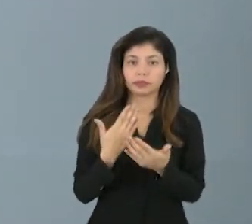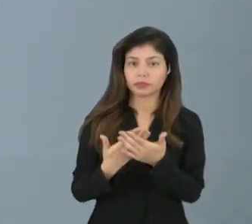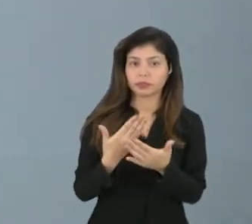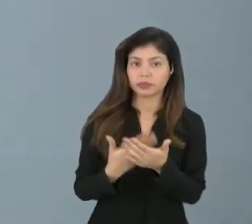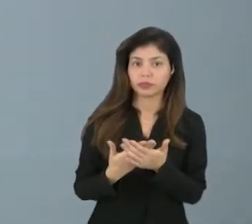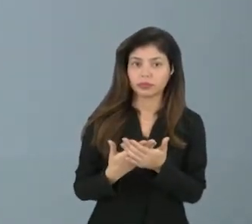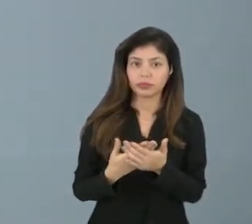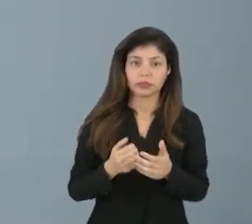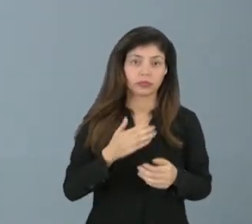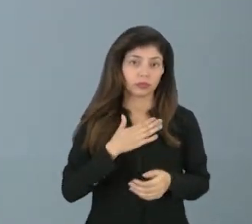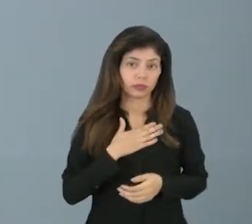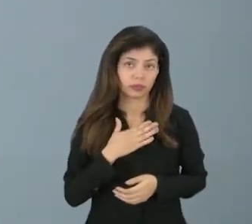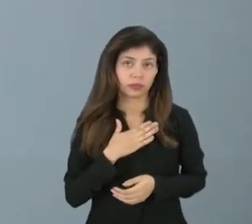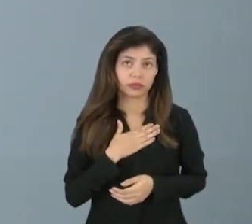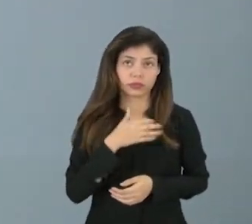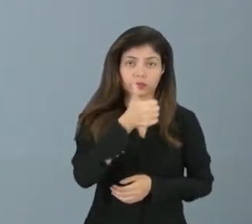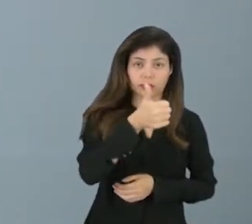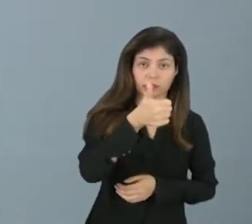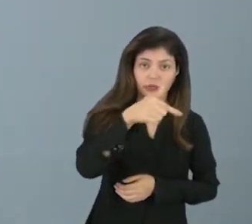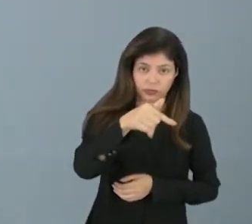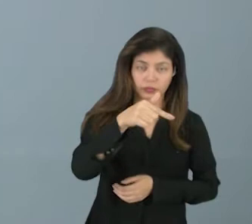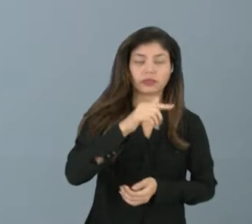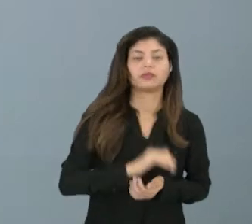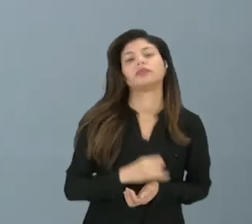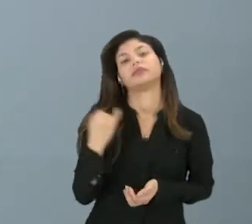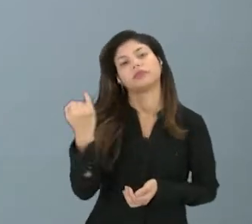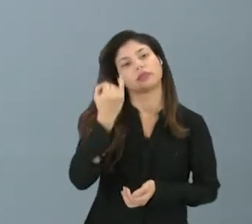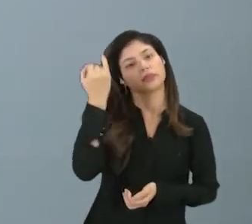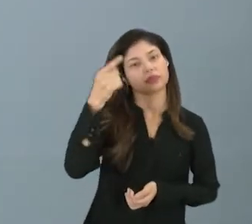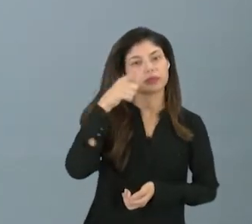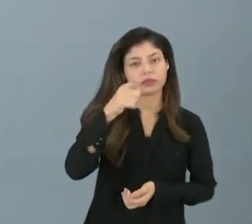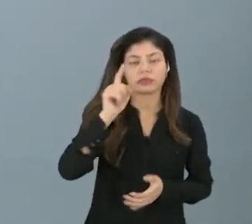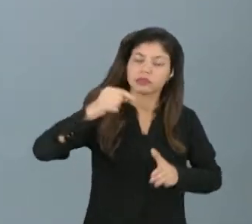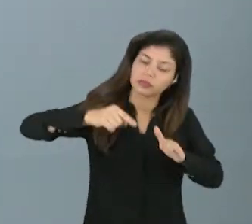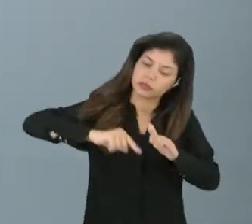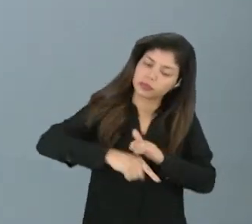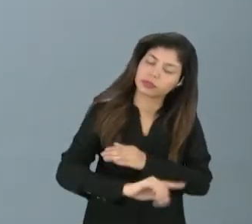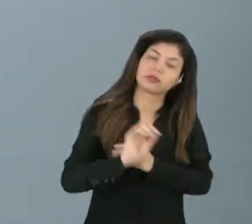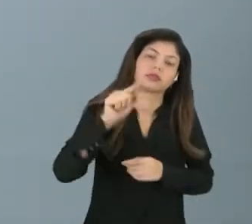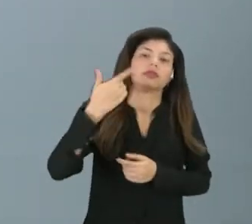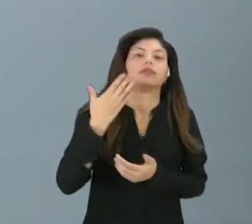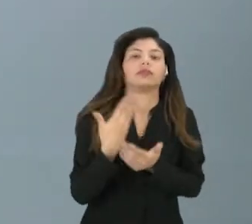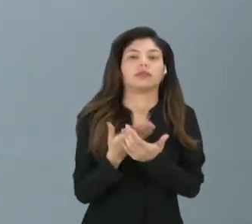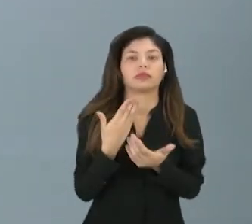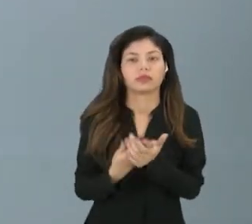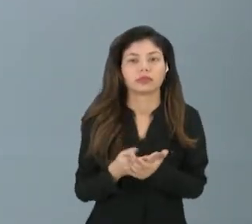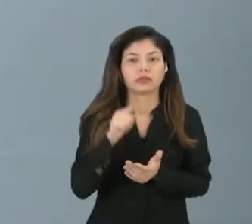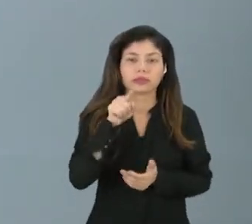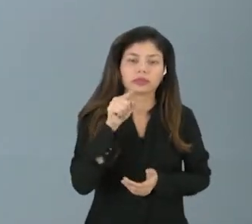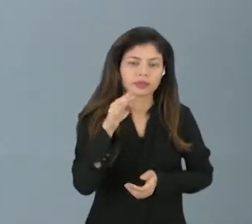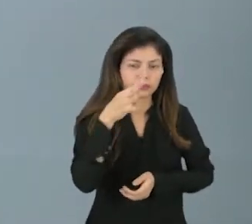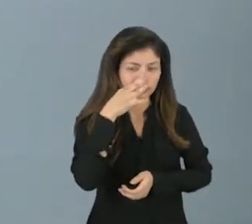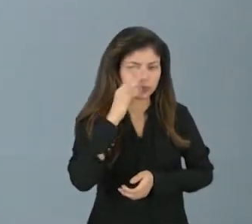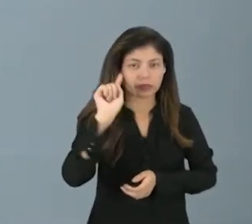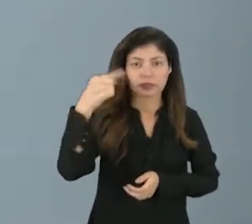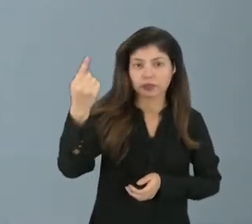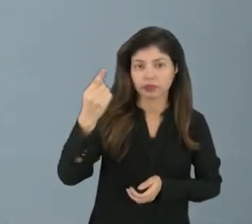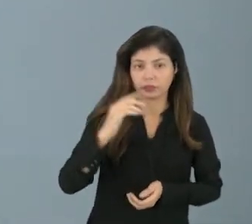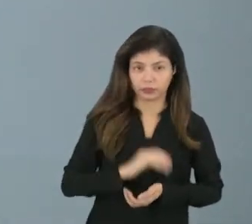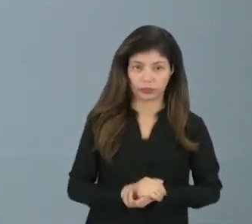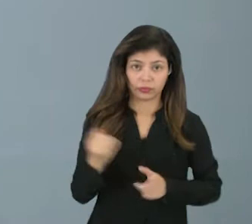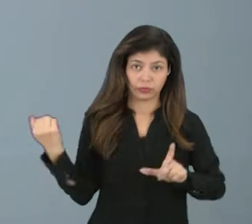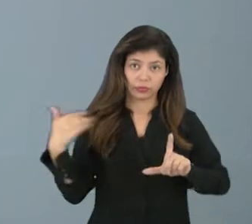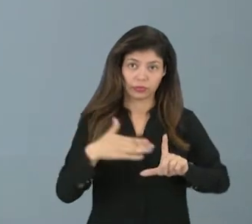aulas comigo desde a aula 17. É importante que para um aprofundamento nas demais aulas, você assista depois na